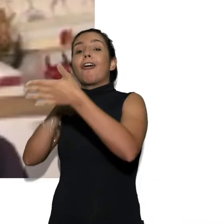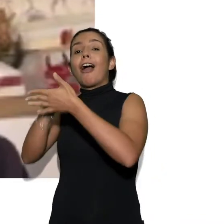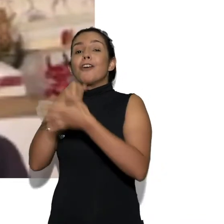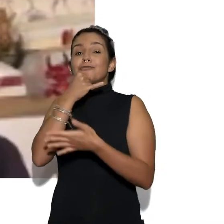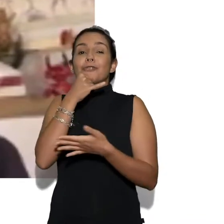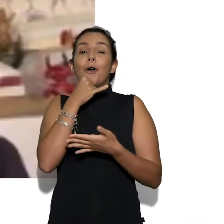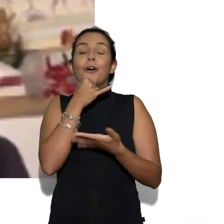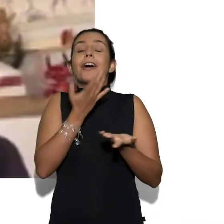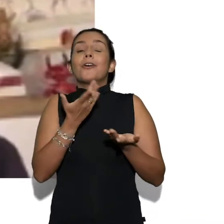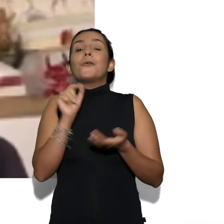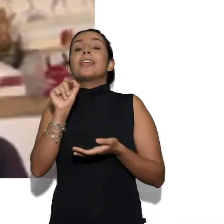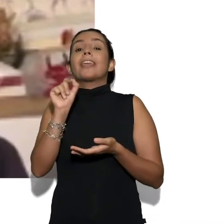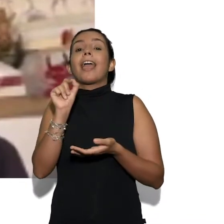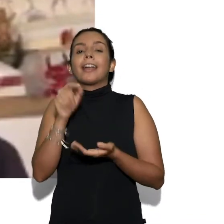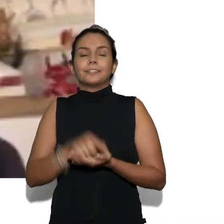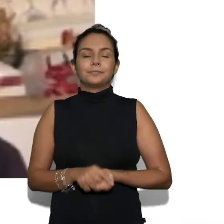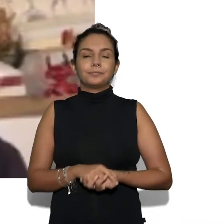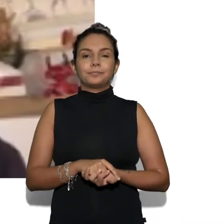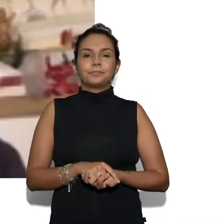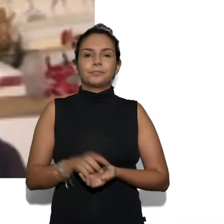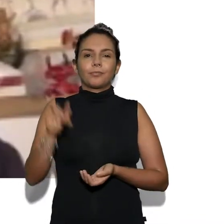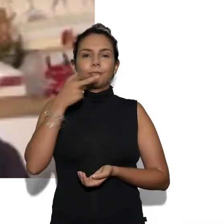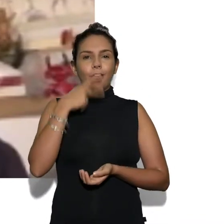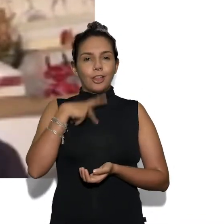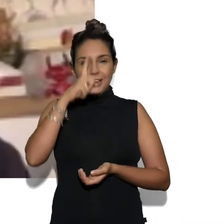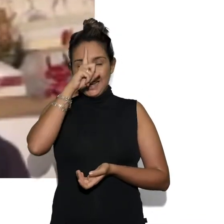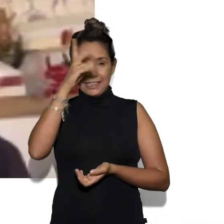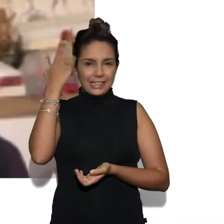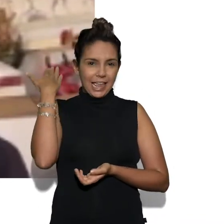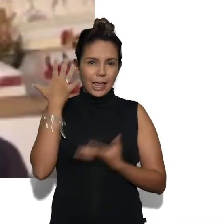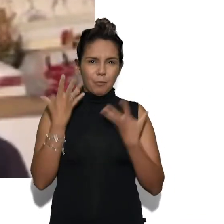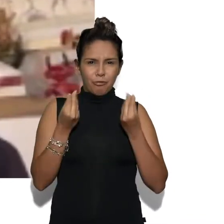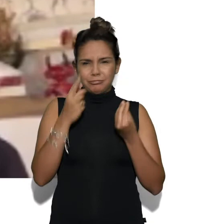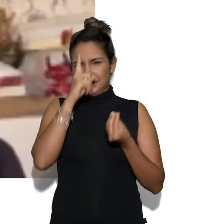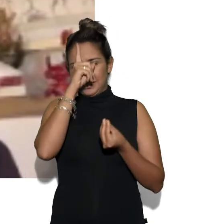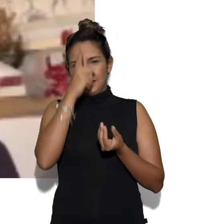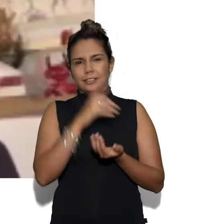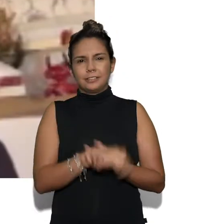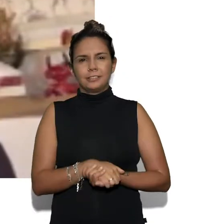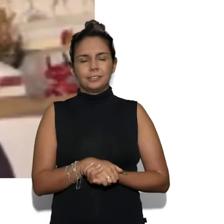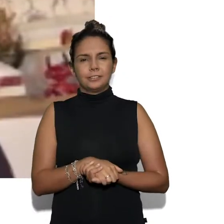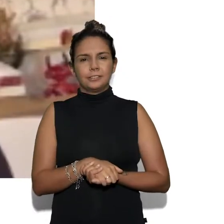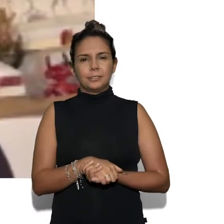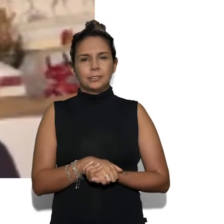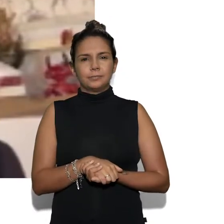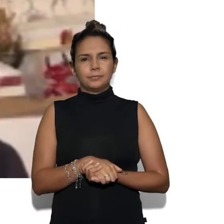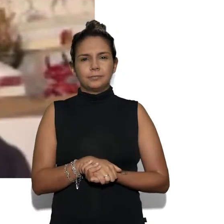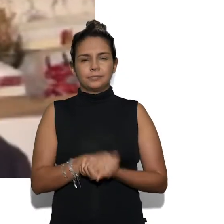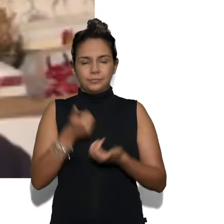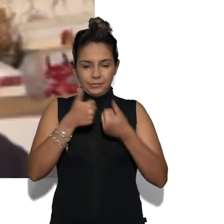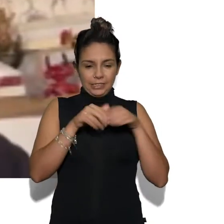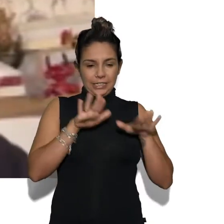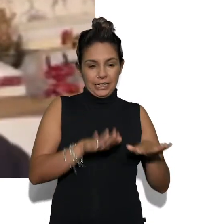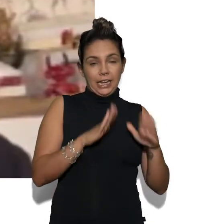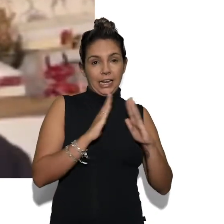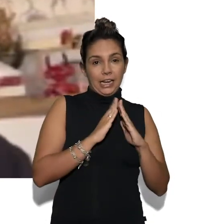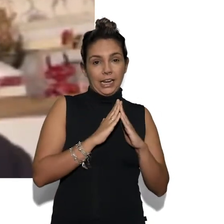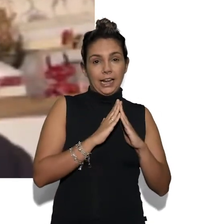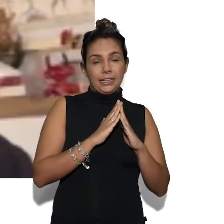eu tinha muito essa ideia de que entre estar em casa